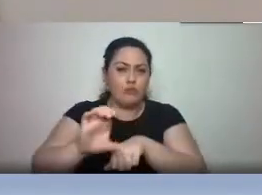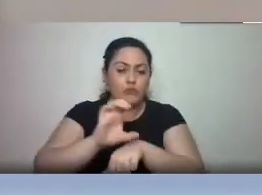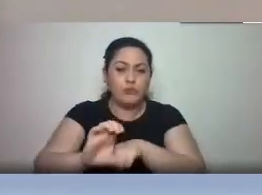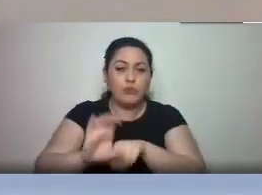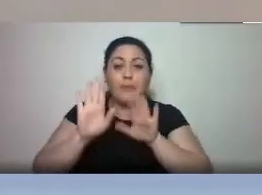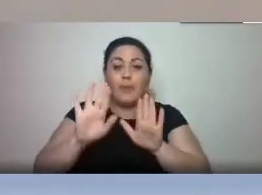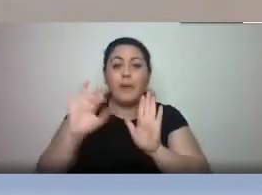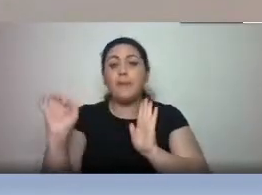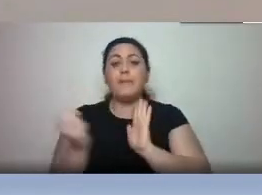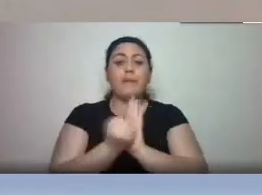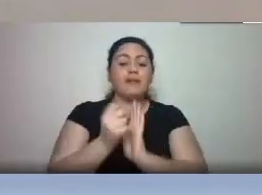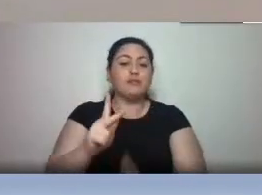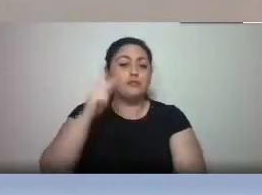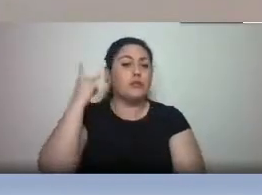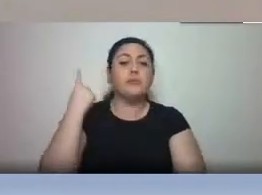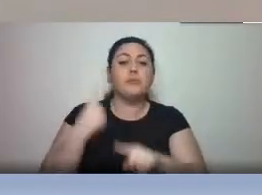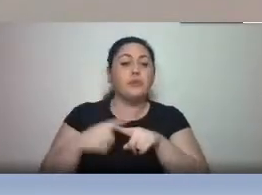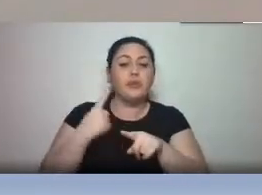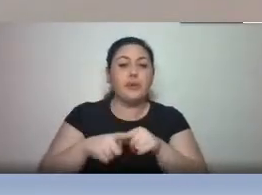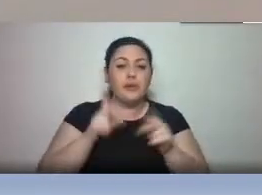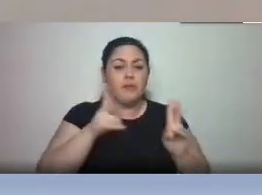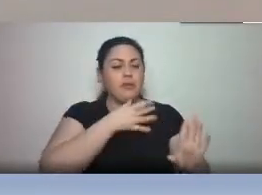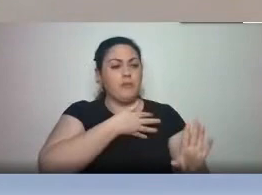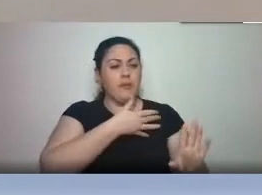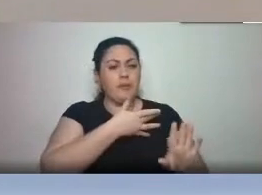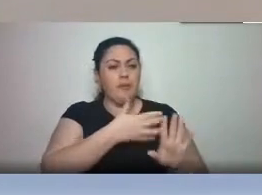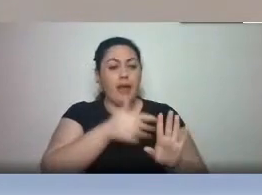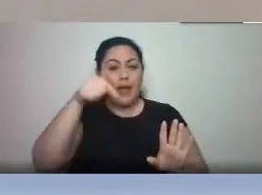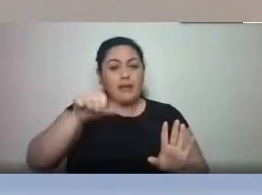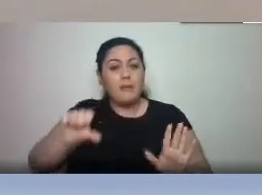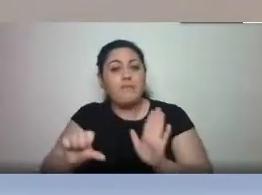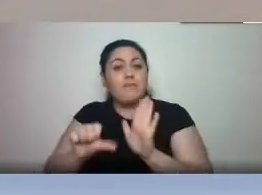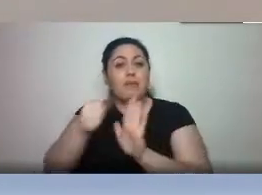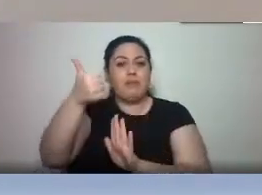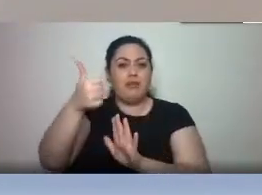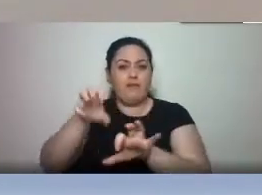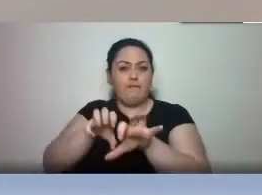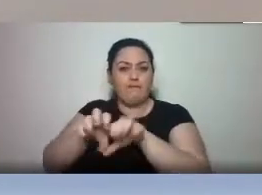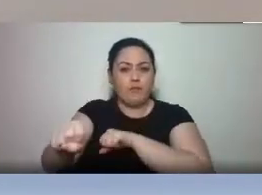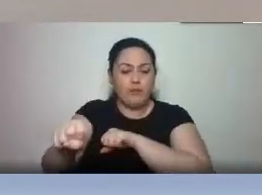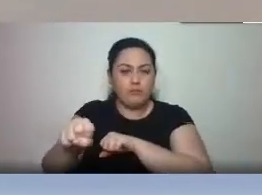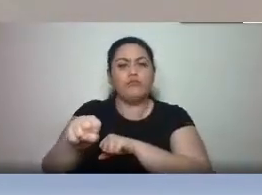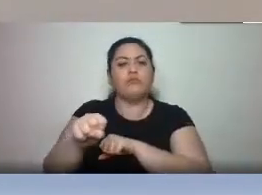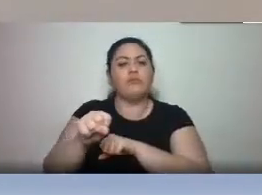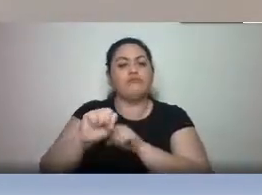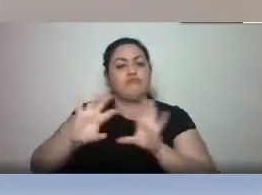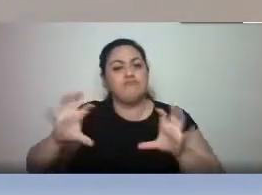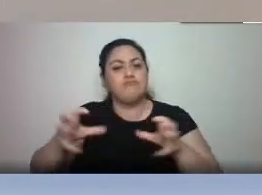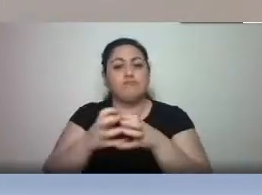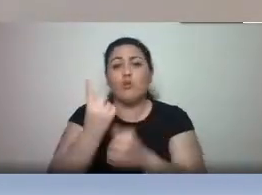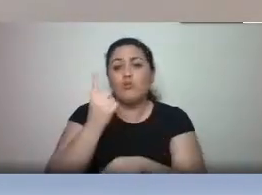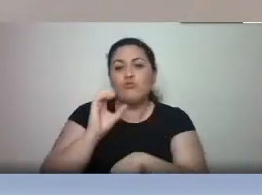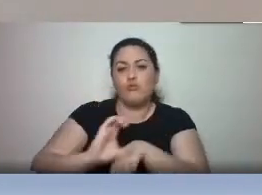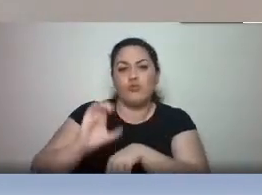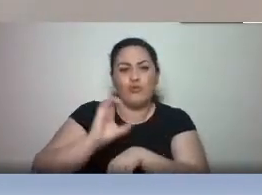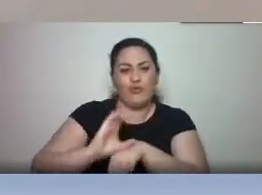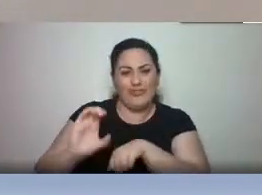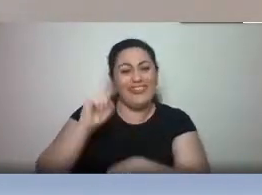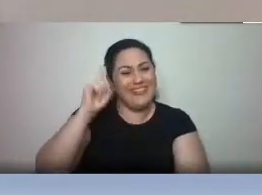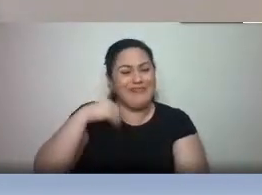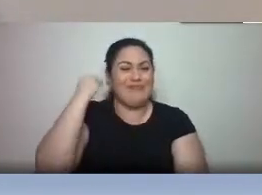todo, essa é a primeira colação de grau virtual de uma turma de um único curso. E tinha que ser a